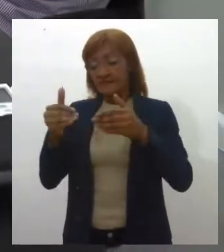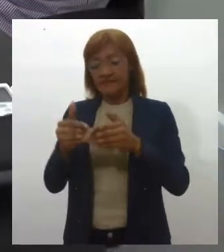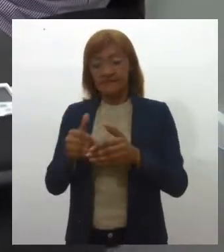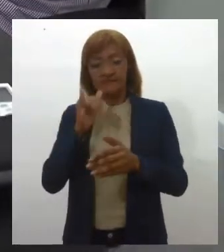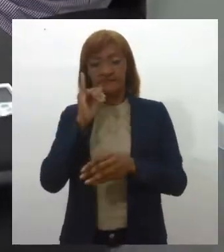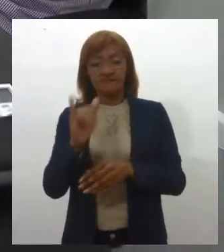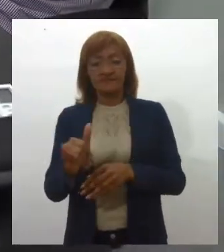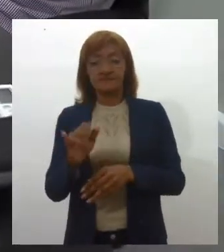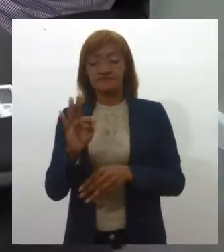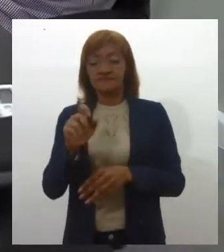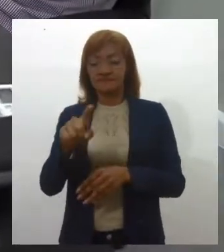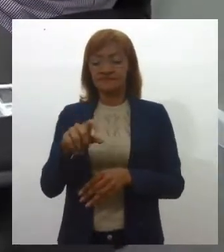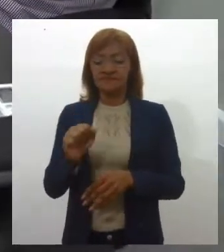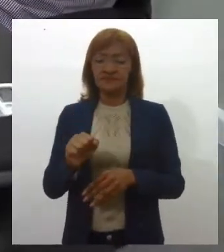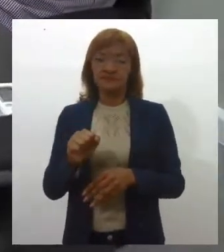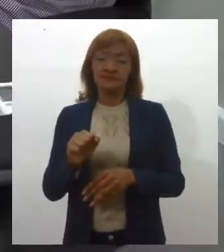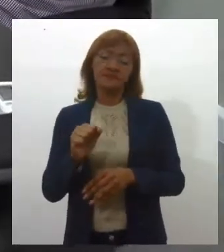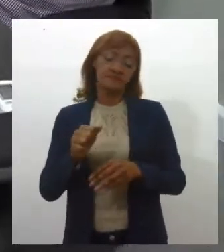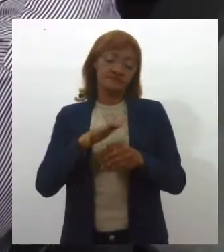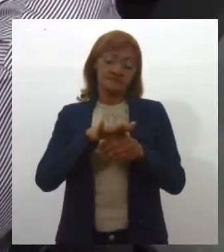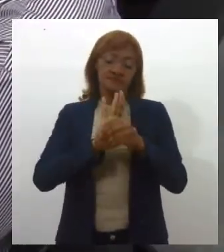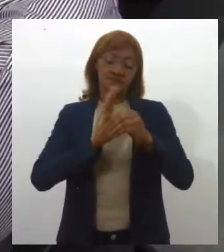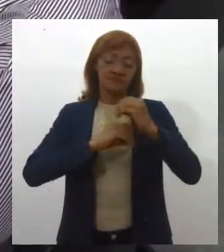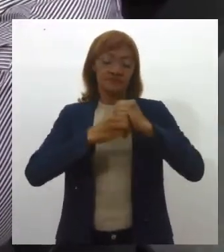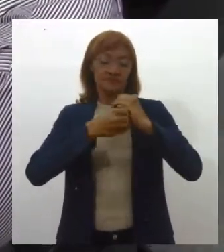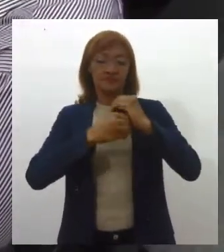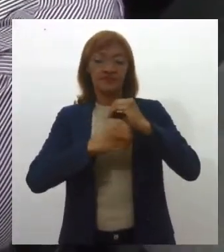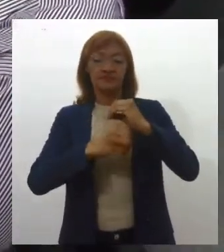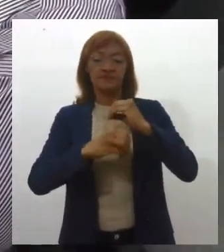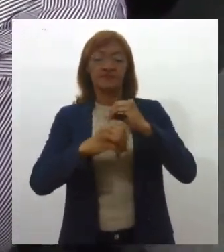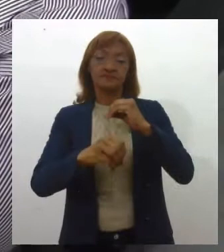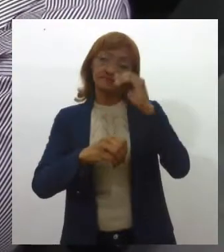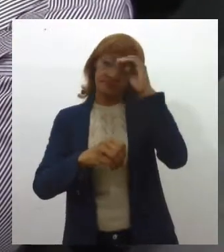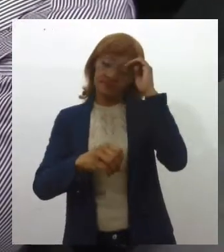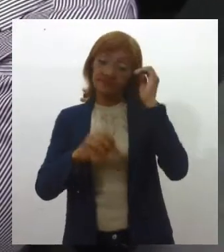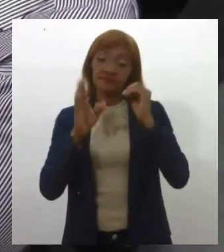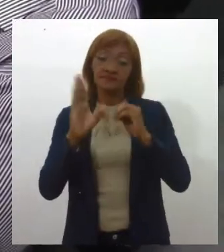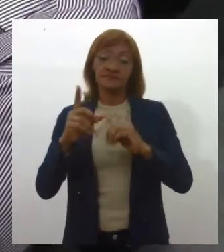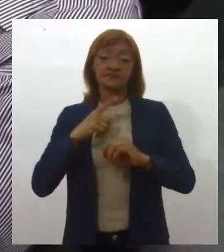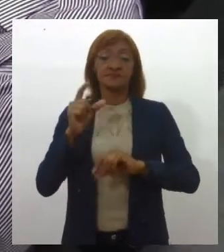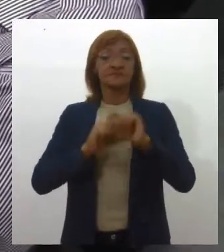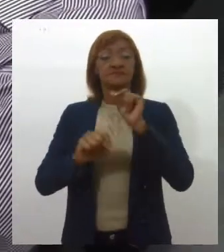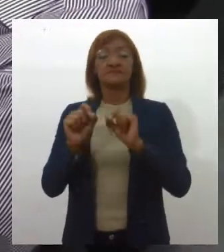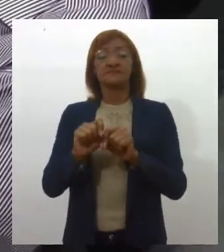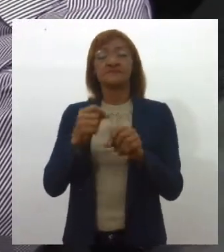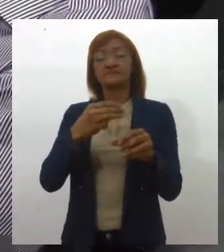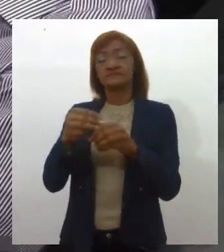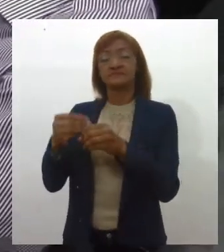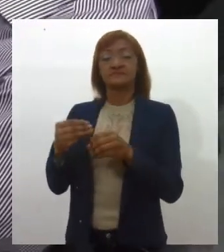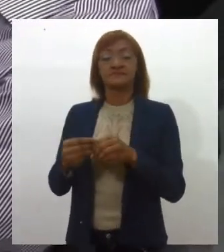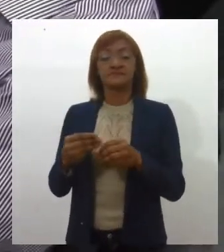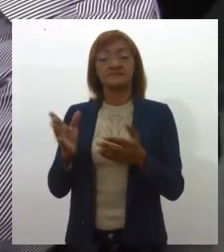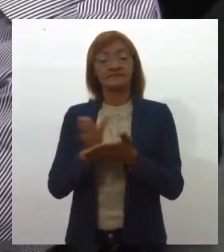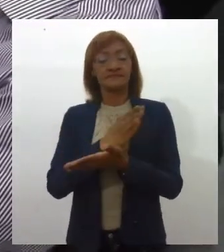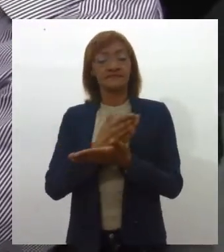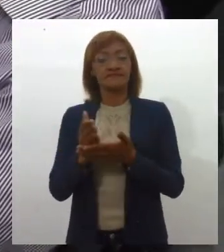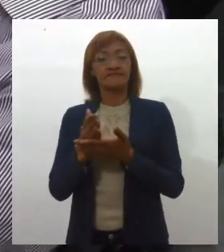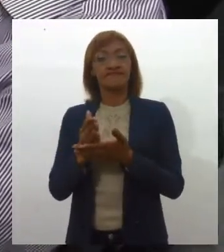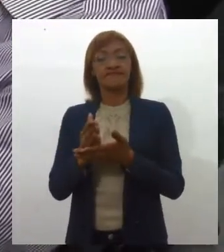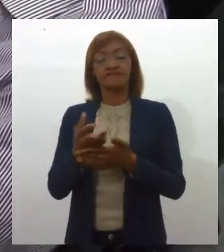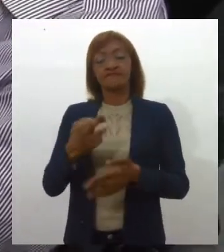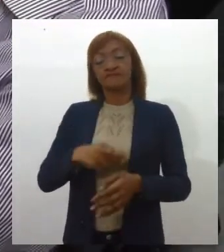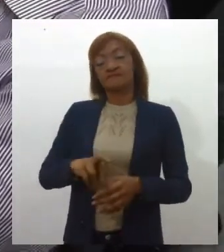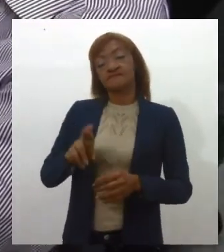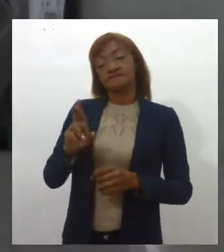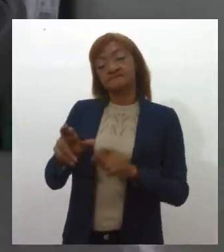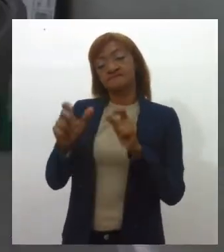de esgoto que passou a ser cobrada após instalação da rede de esgoto no município. No caso de algumas regiões em que a população é